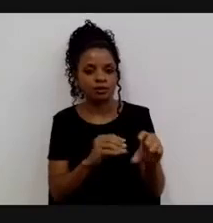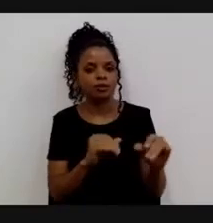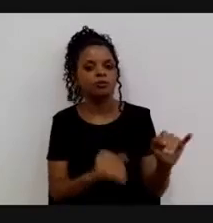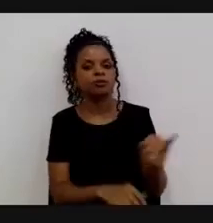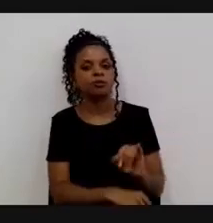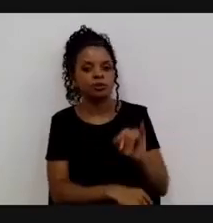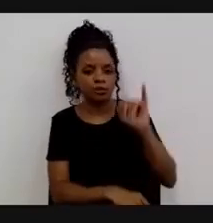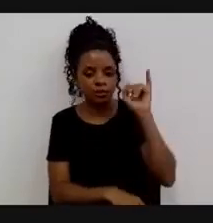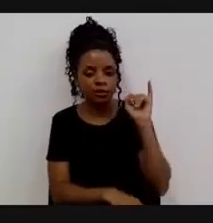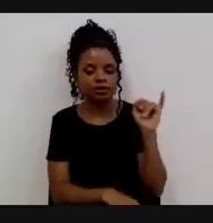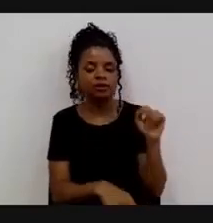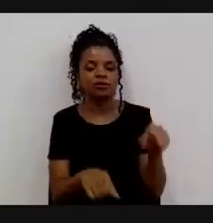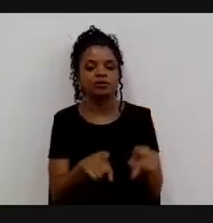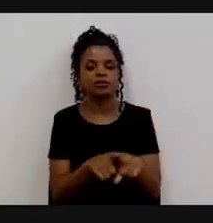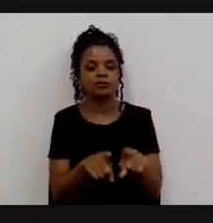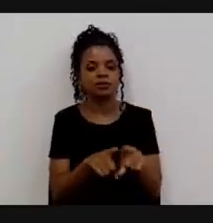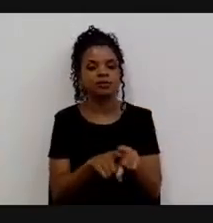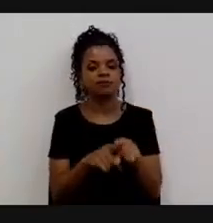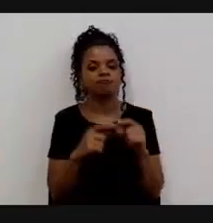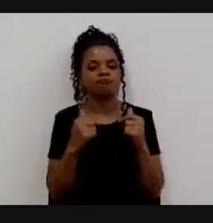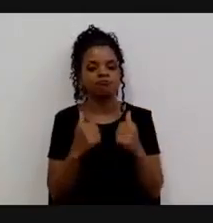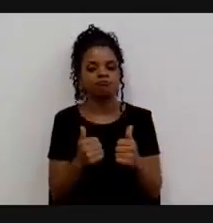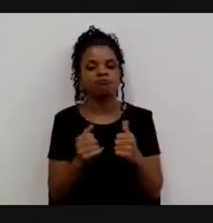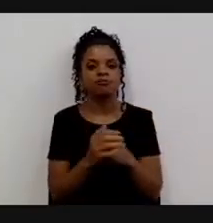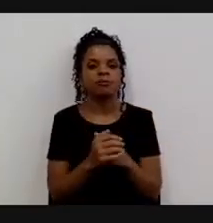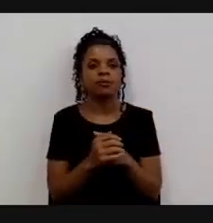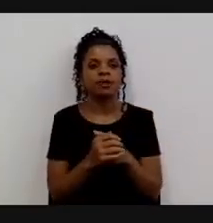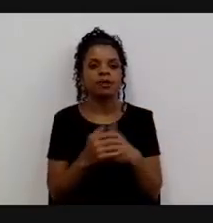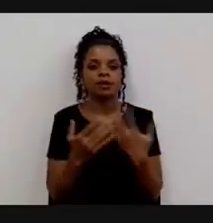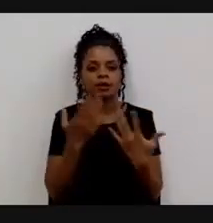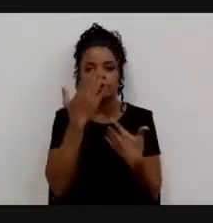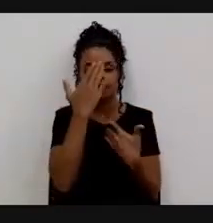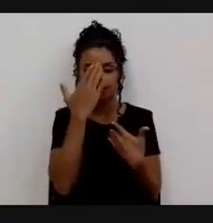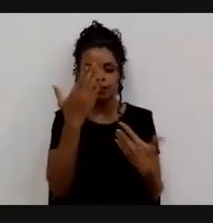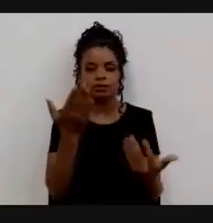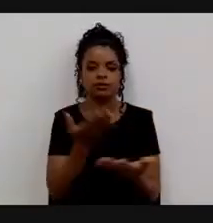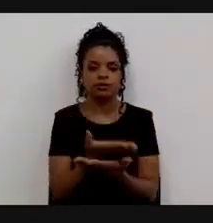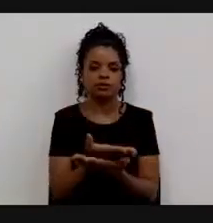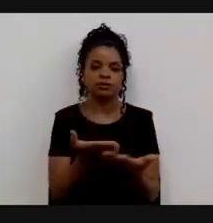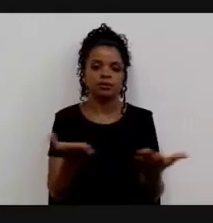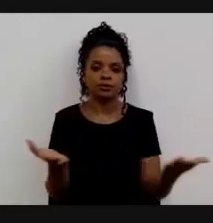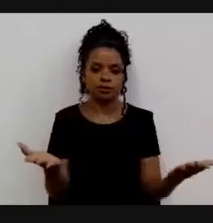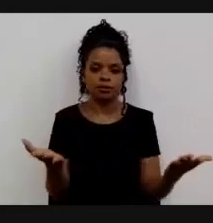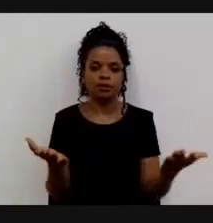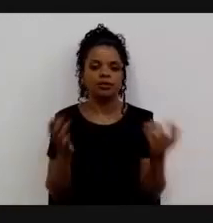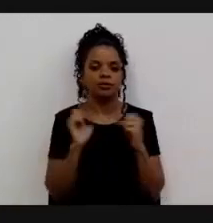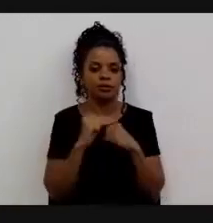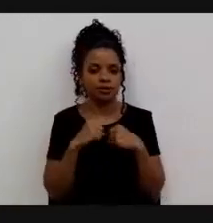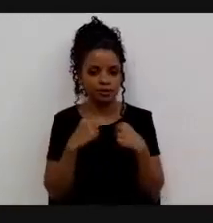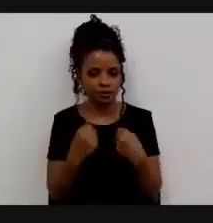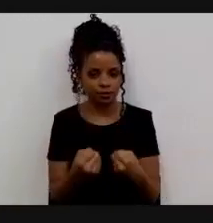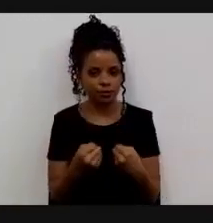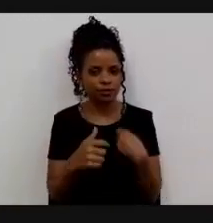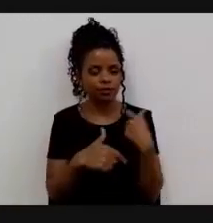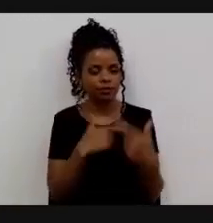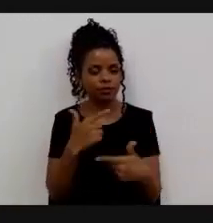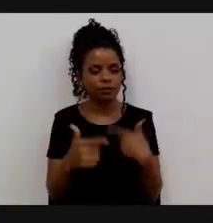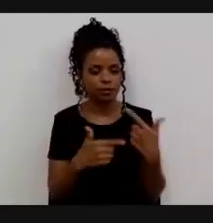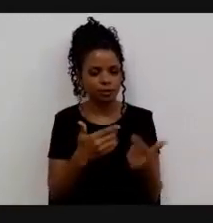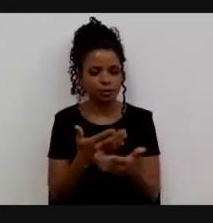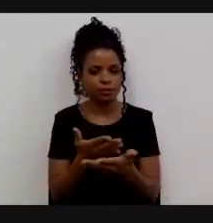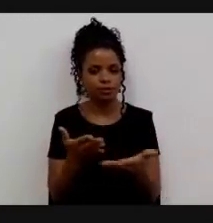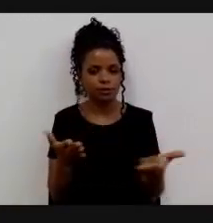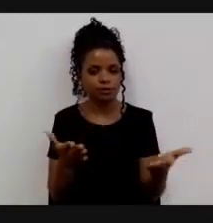muito importante lá na ponta, no município. E, então, eu queria agradecer a todos pelo esforço e pela pesquisa, pelo trabalho que